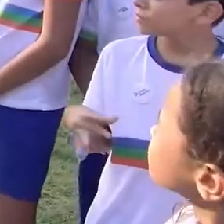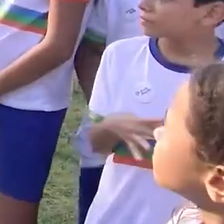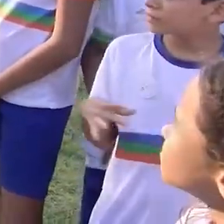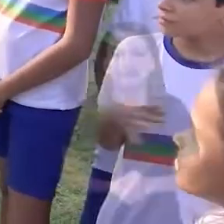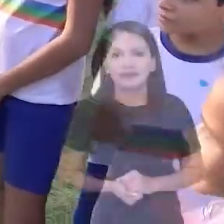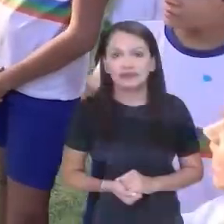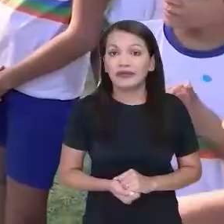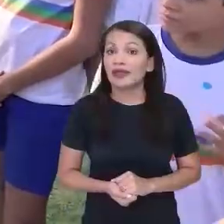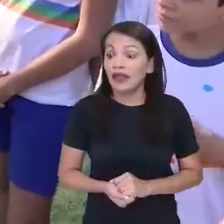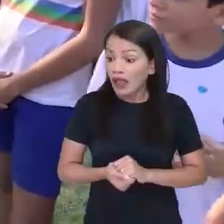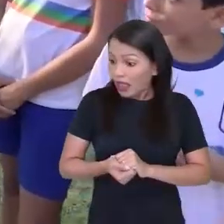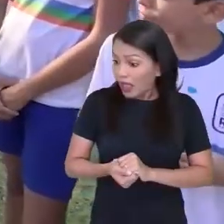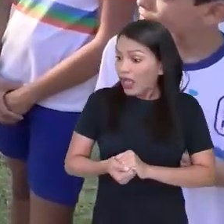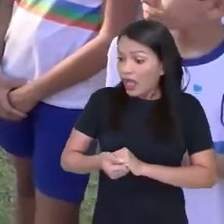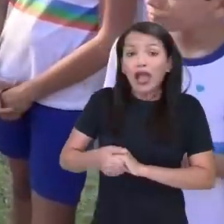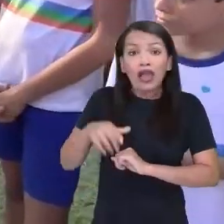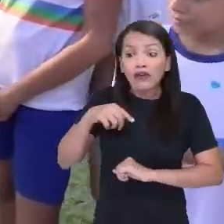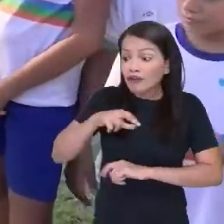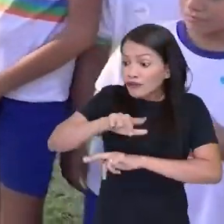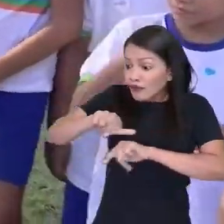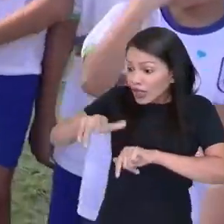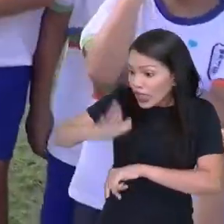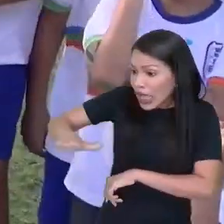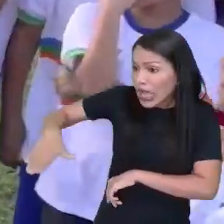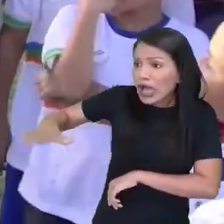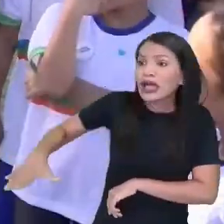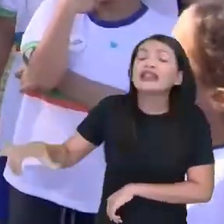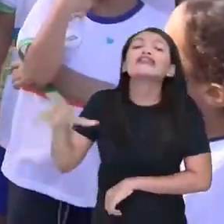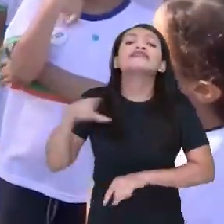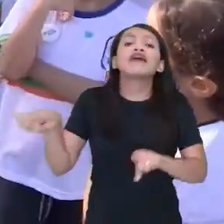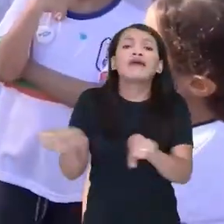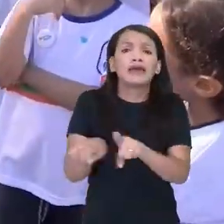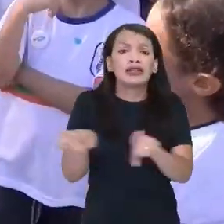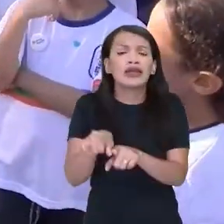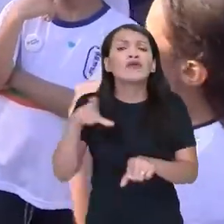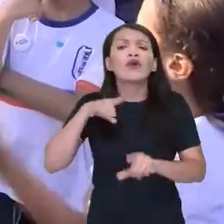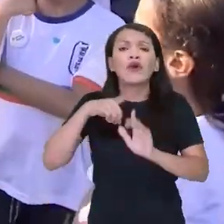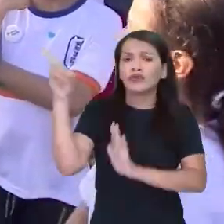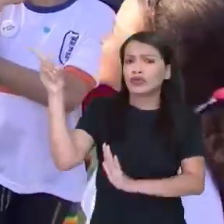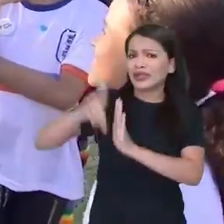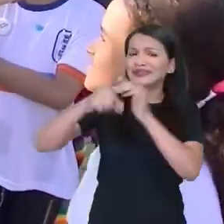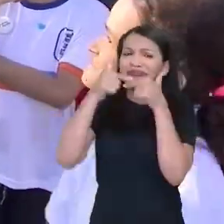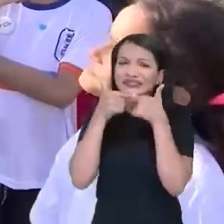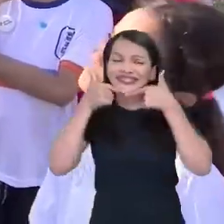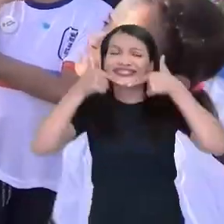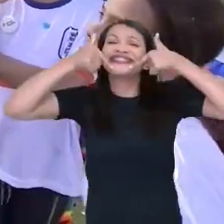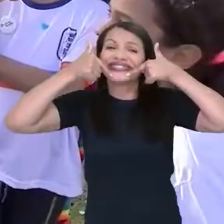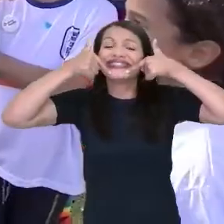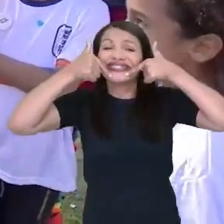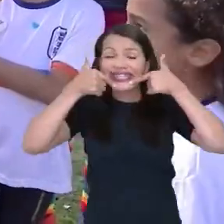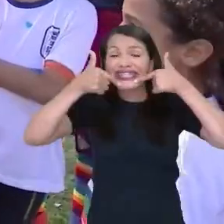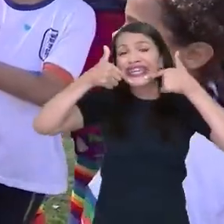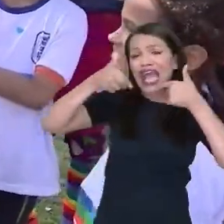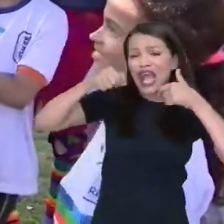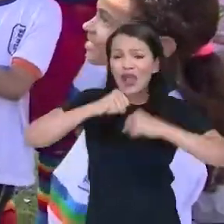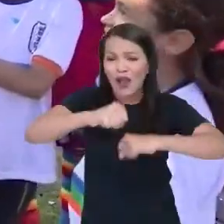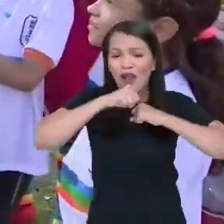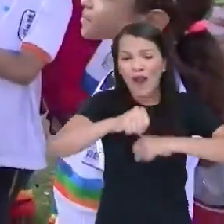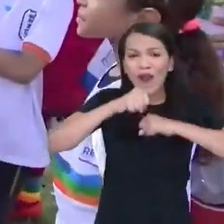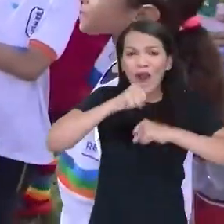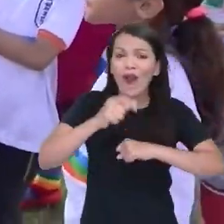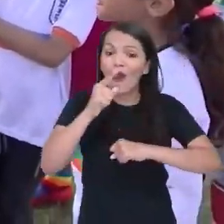Mas criança também tem o direito de sorrir correr na beira do mar